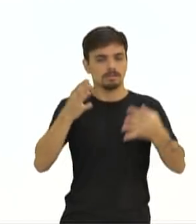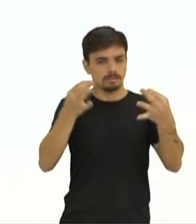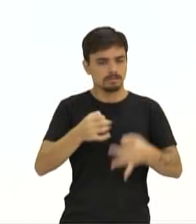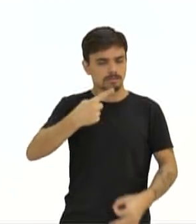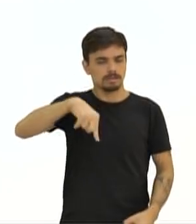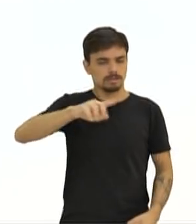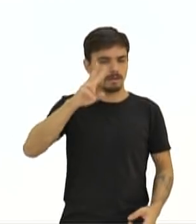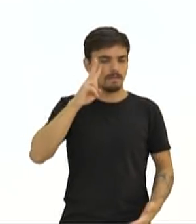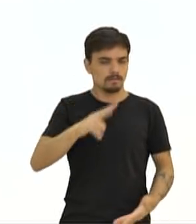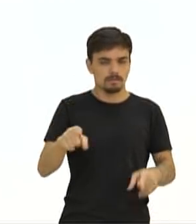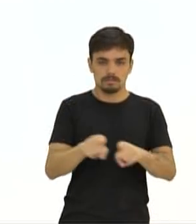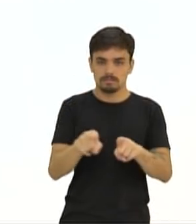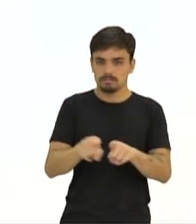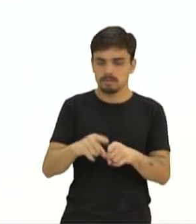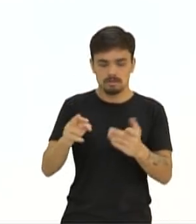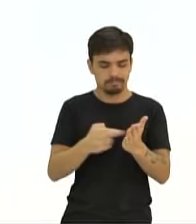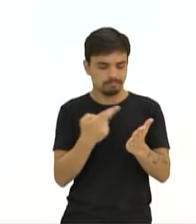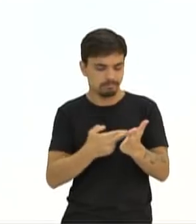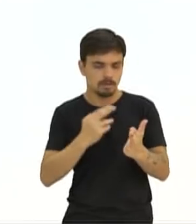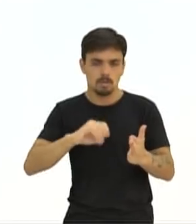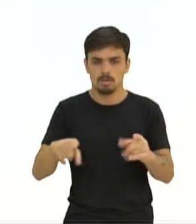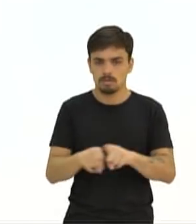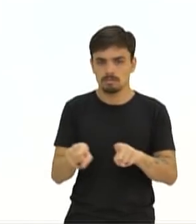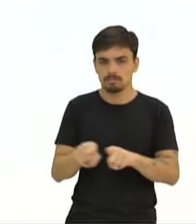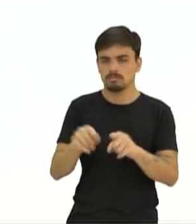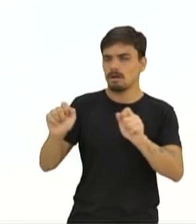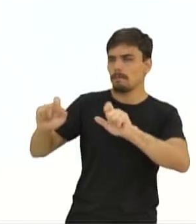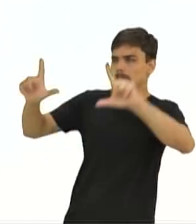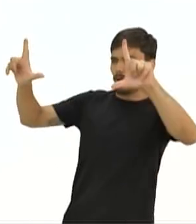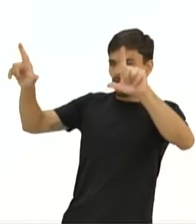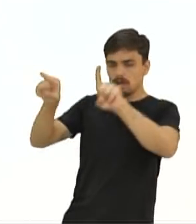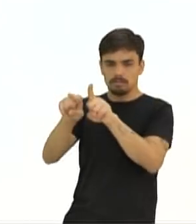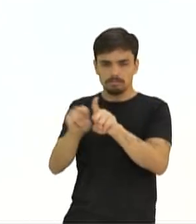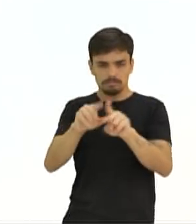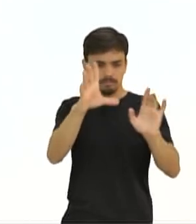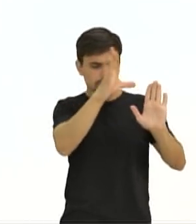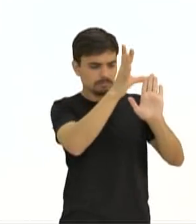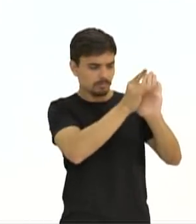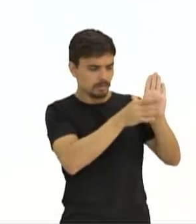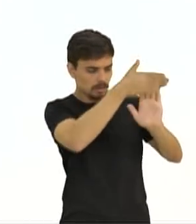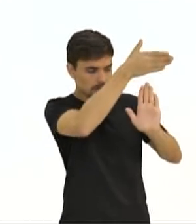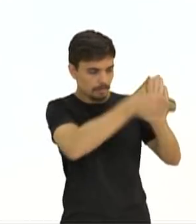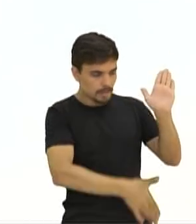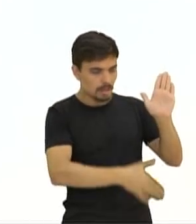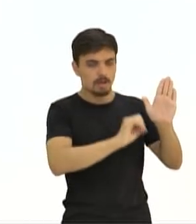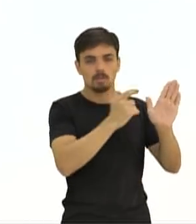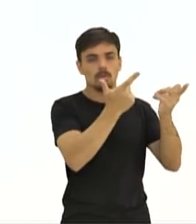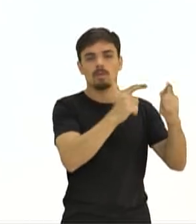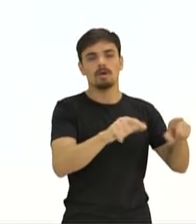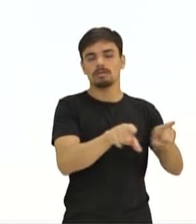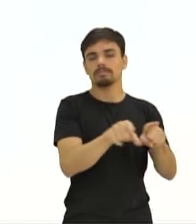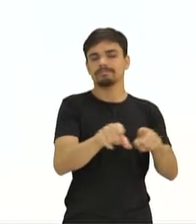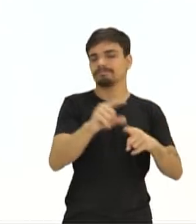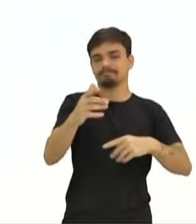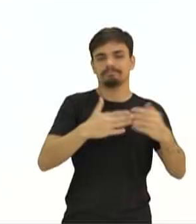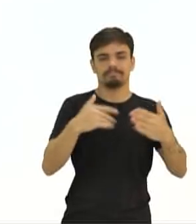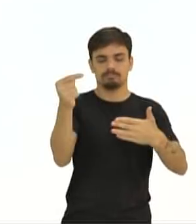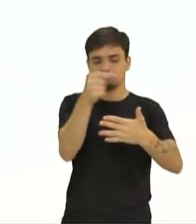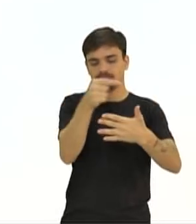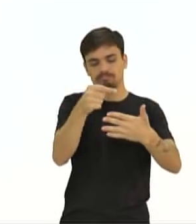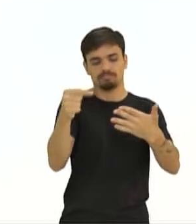anúncio publicitário. Seja ele numa revista, seja ele num outdoor, seja ele colado na parede de algum lugar, seja ele